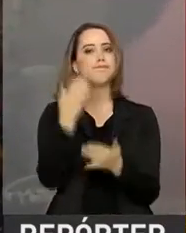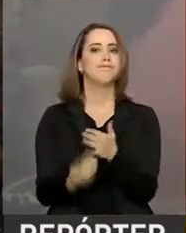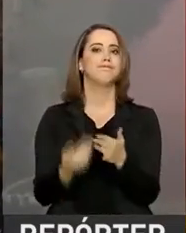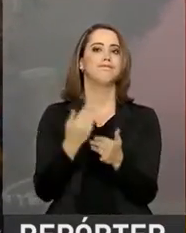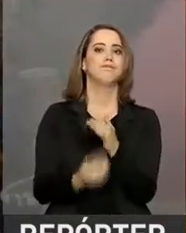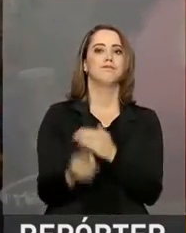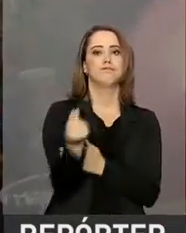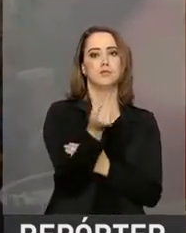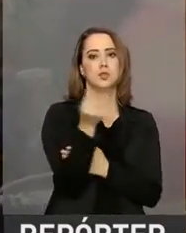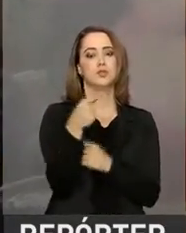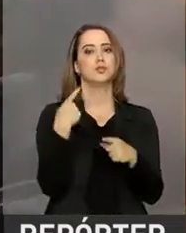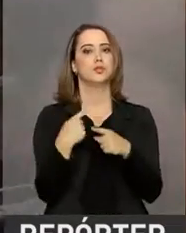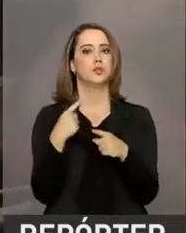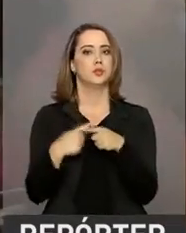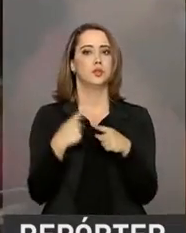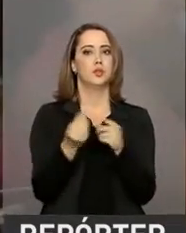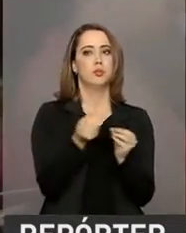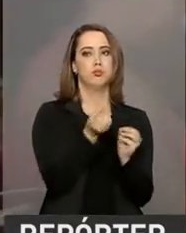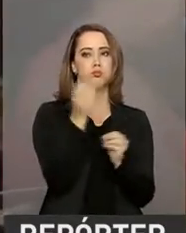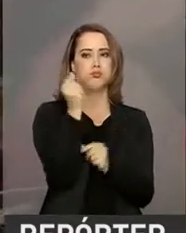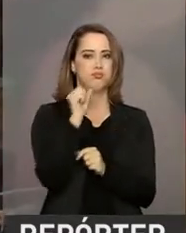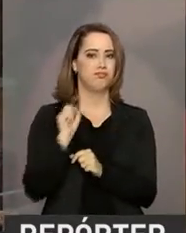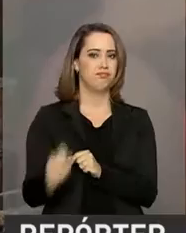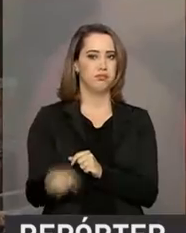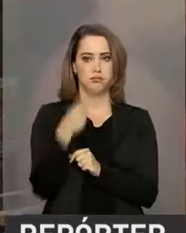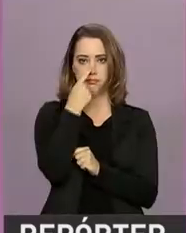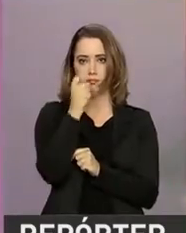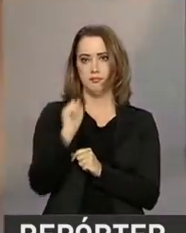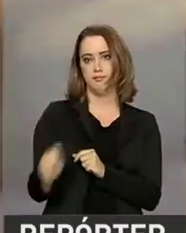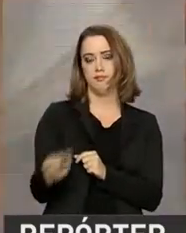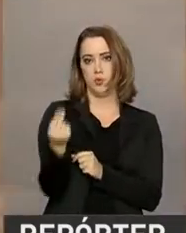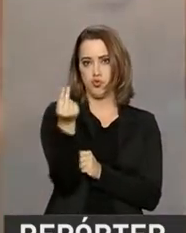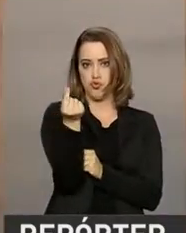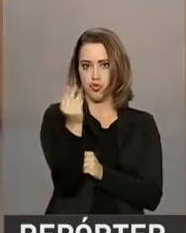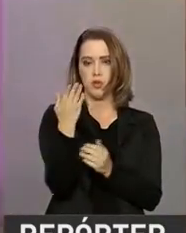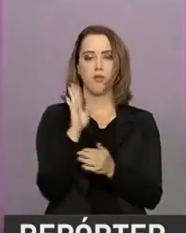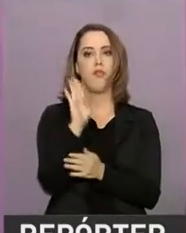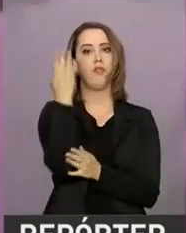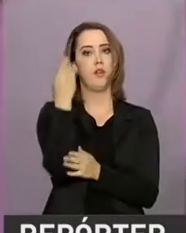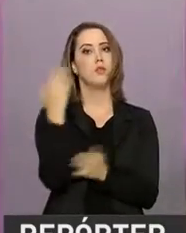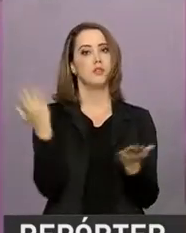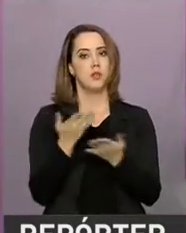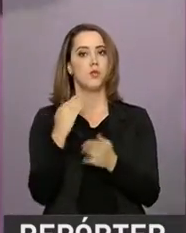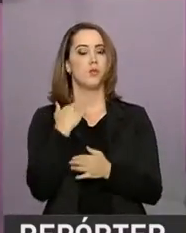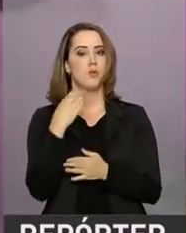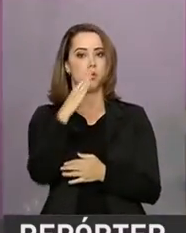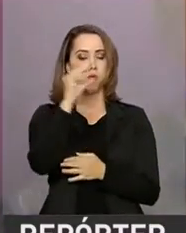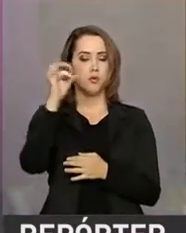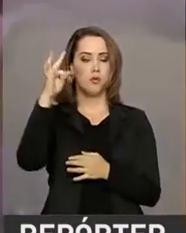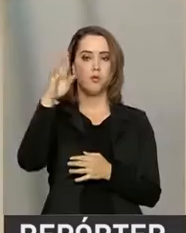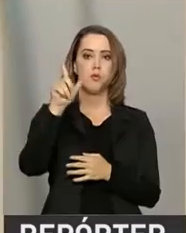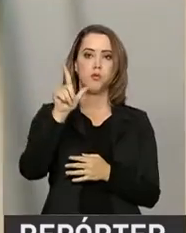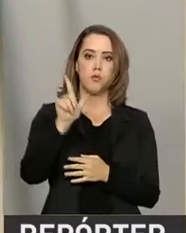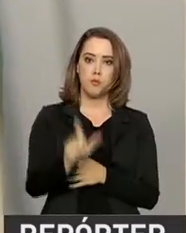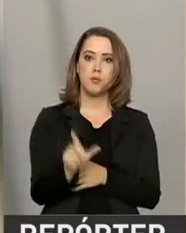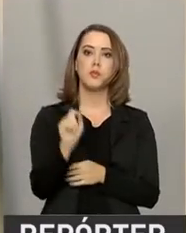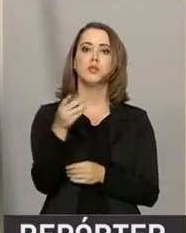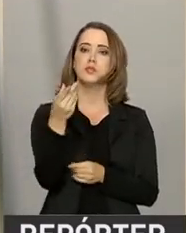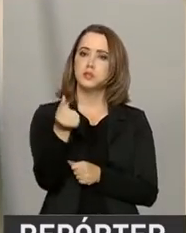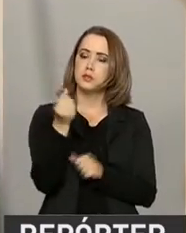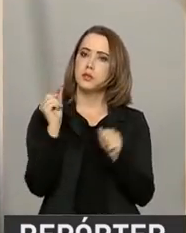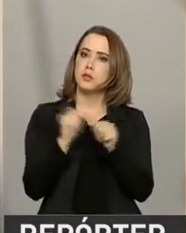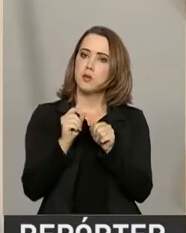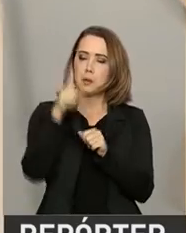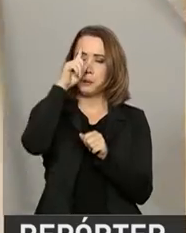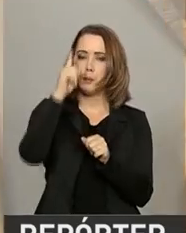acabam jogando fora uma nota falsa mas não precisa ser assim o banco central regulamentou medida que obriga os bancos a fazerem a troca